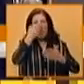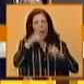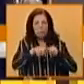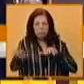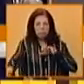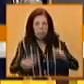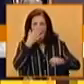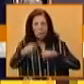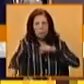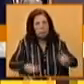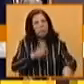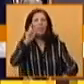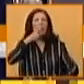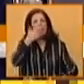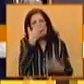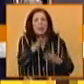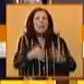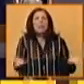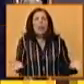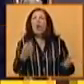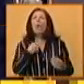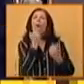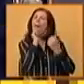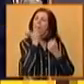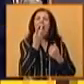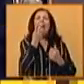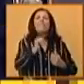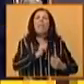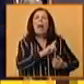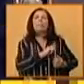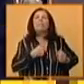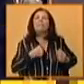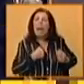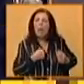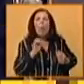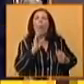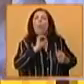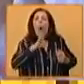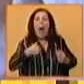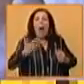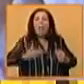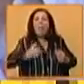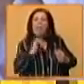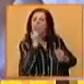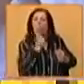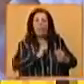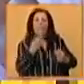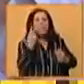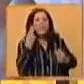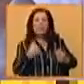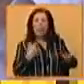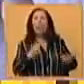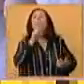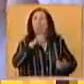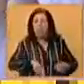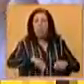quase ditatorial em que não existe reserva da vida privada, não existe direito à confidencialidade. Pode ter como consequência a